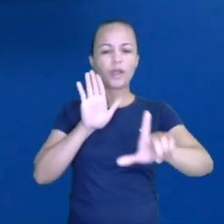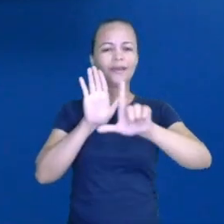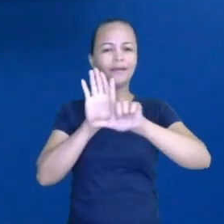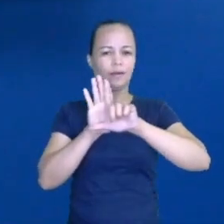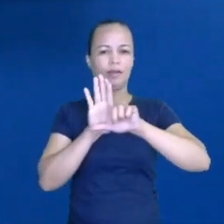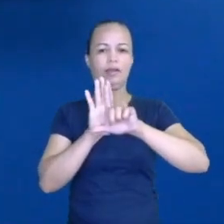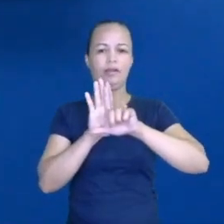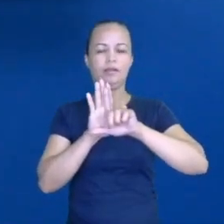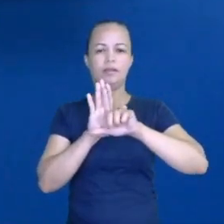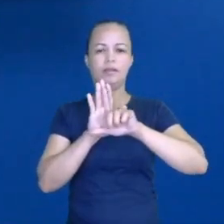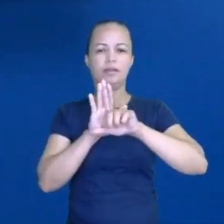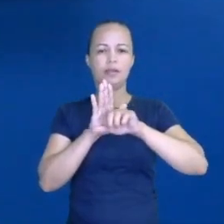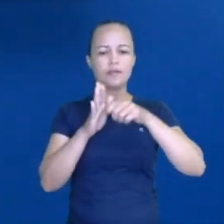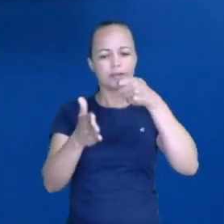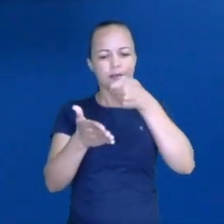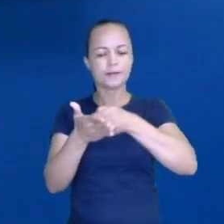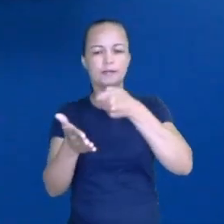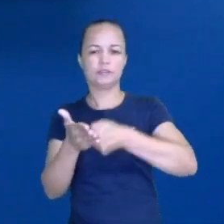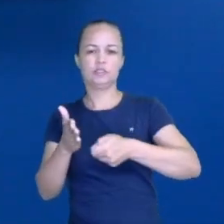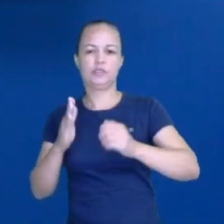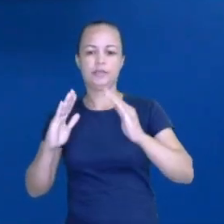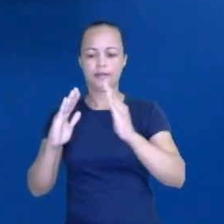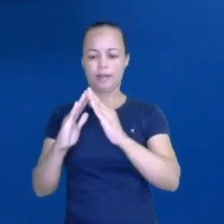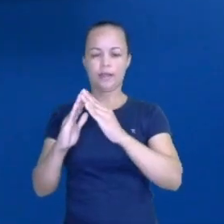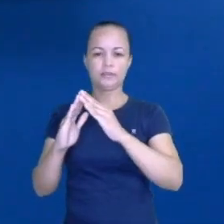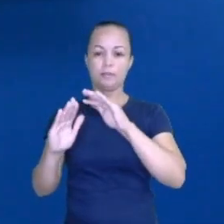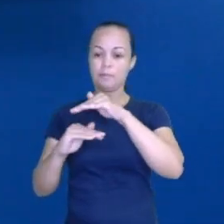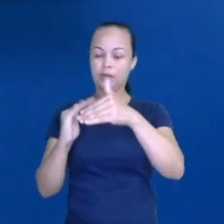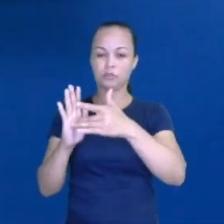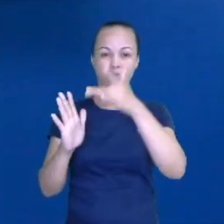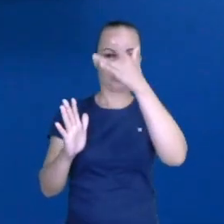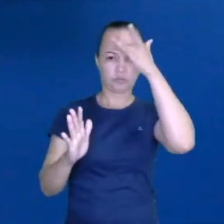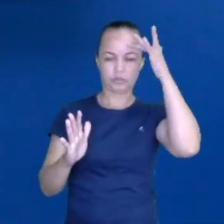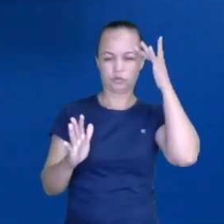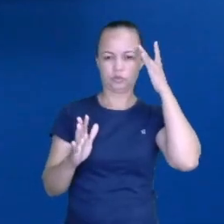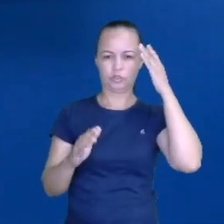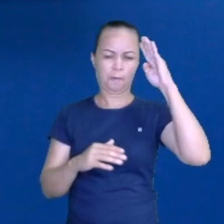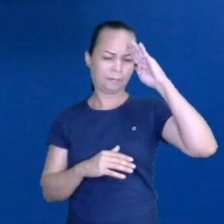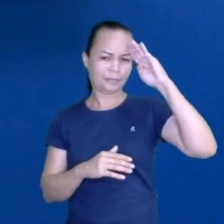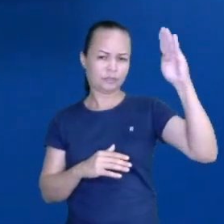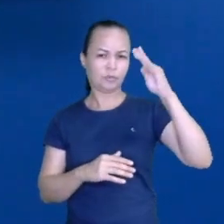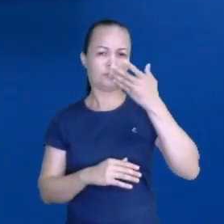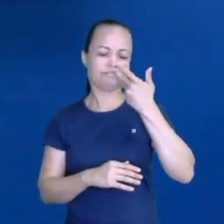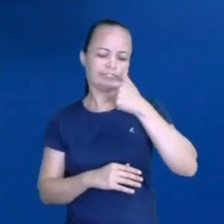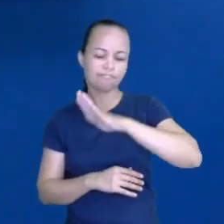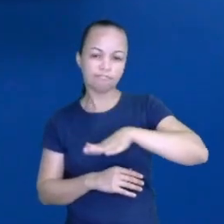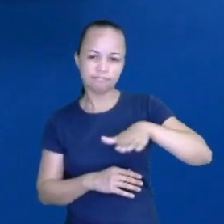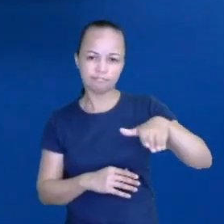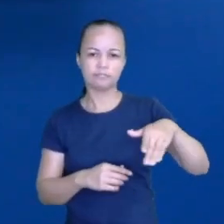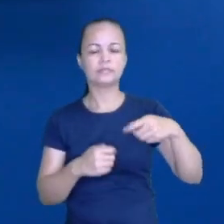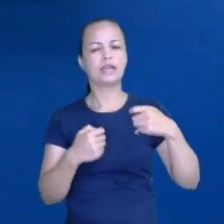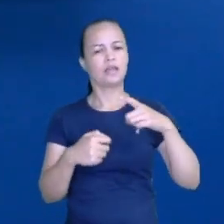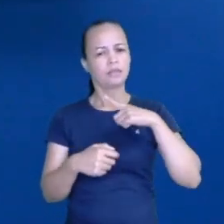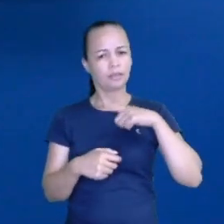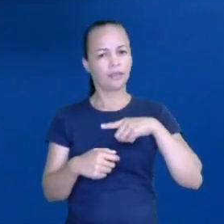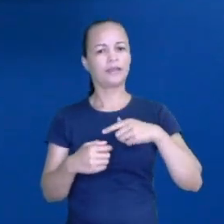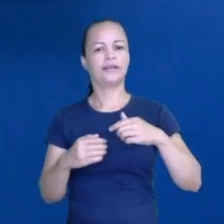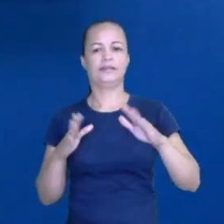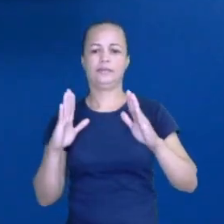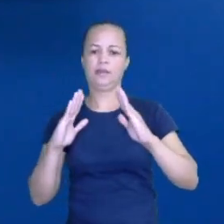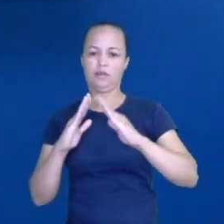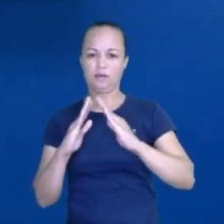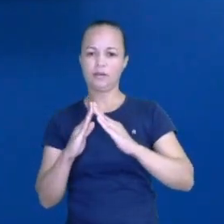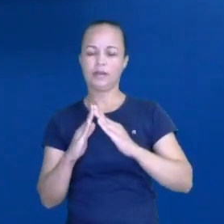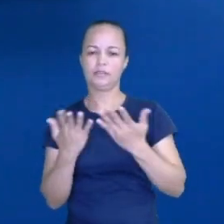para todos. Todos têm que ter um lar, principalmente as crianças, elas devem ter um lar. Mas a nossa sociedade ela é